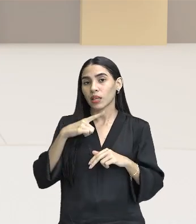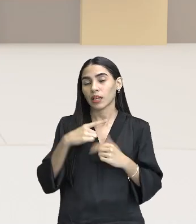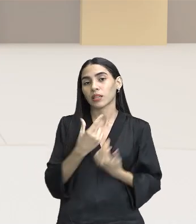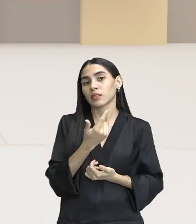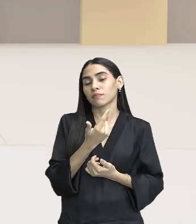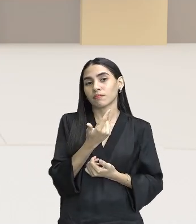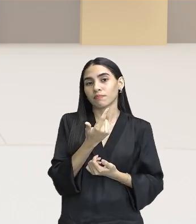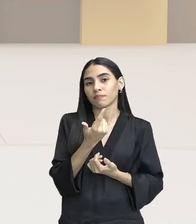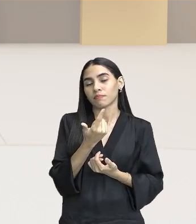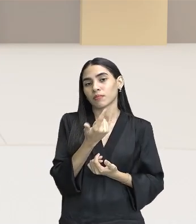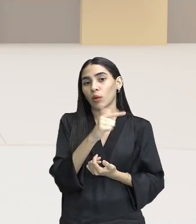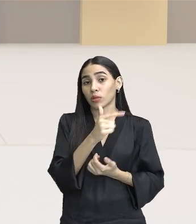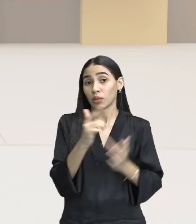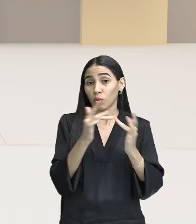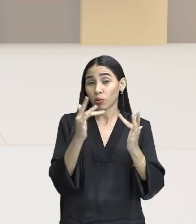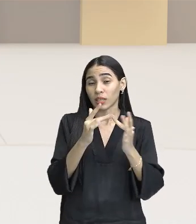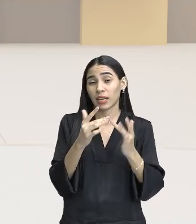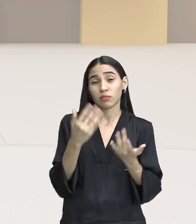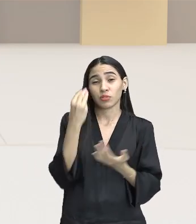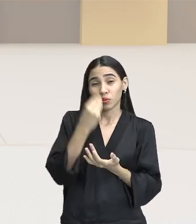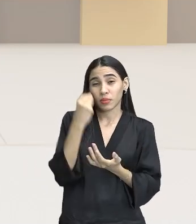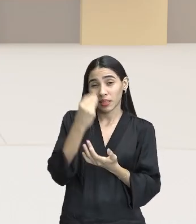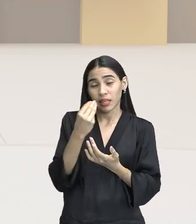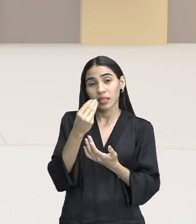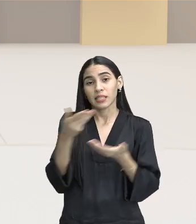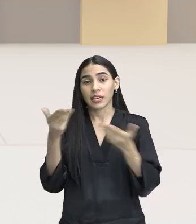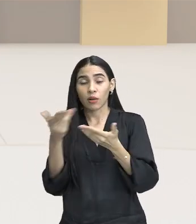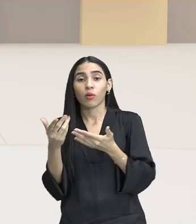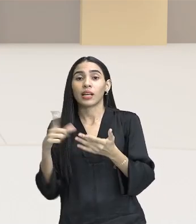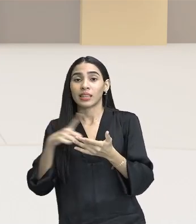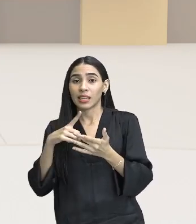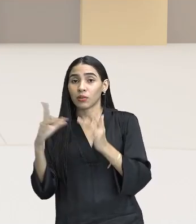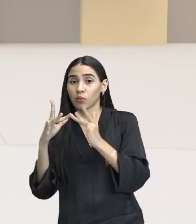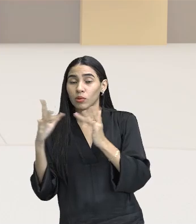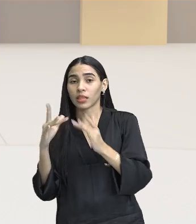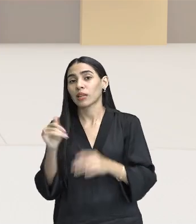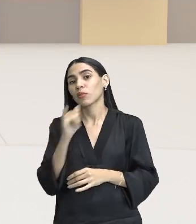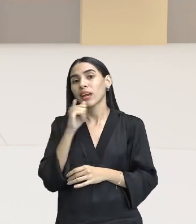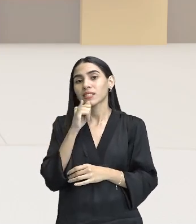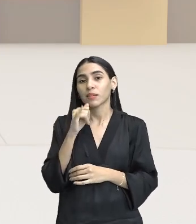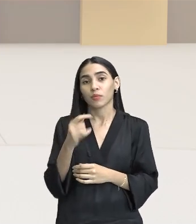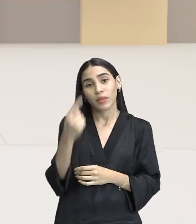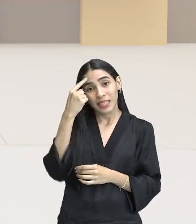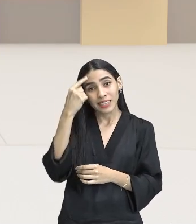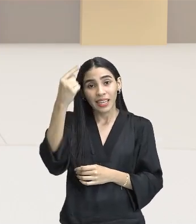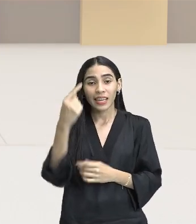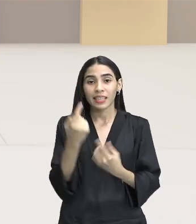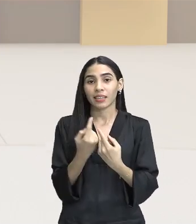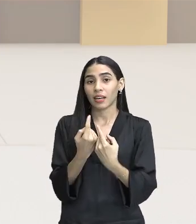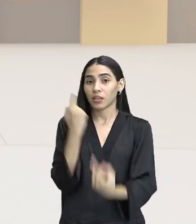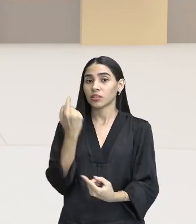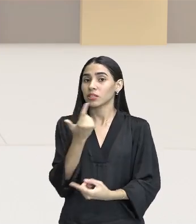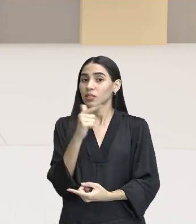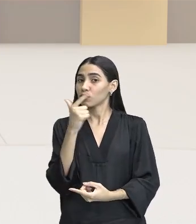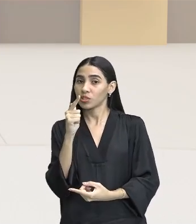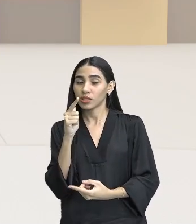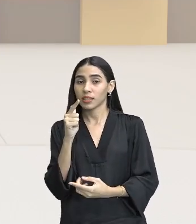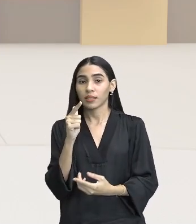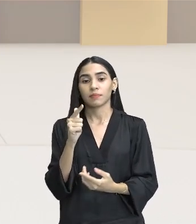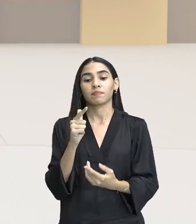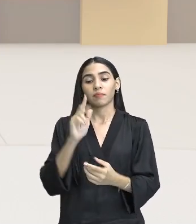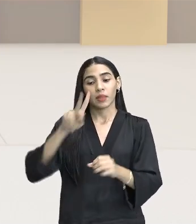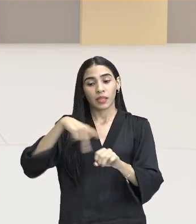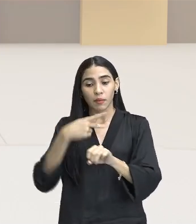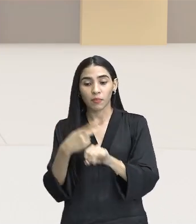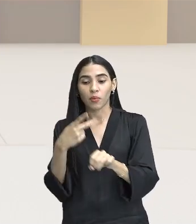o familiar. Perfeito? bem. Então, pega uma ideia que não existe ainda, né? E transforma